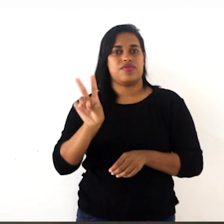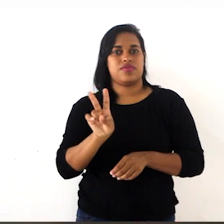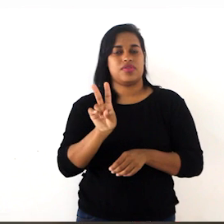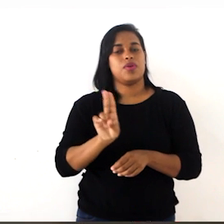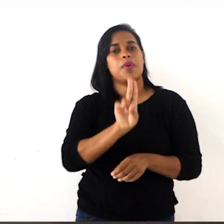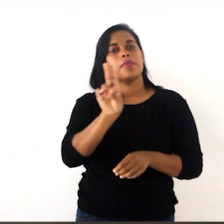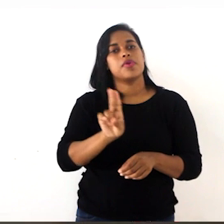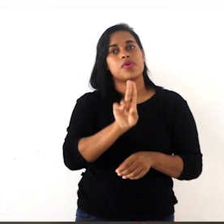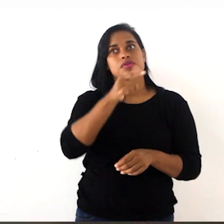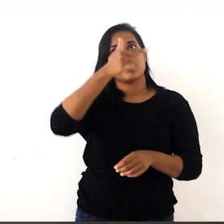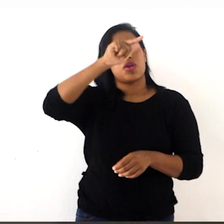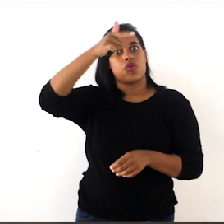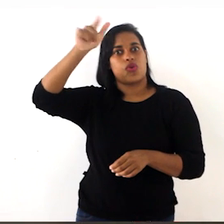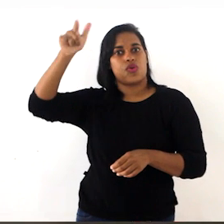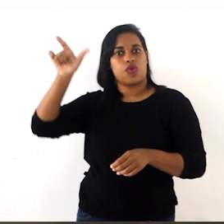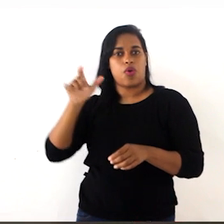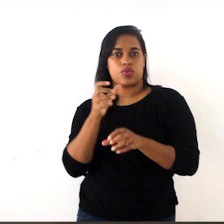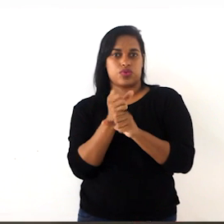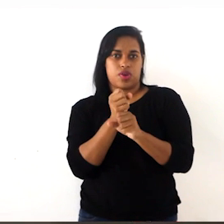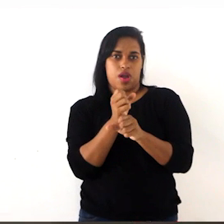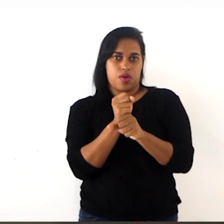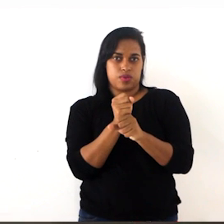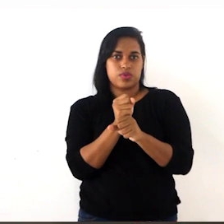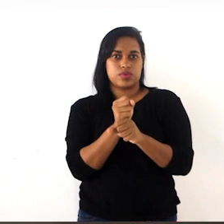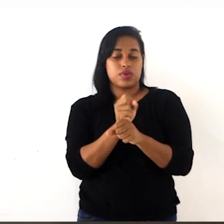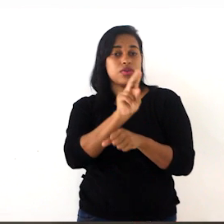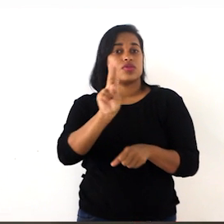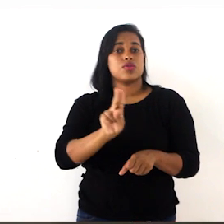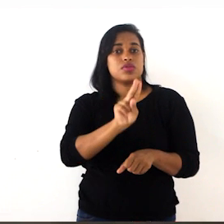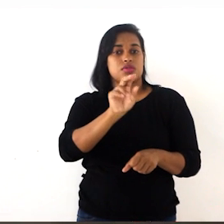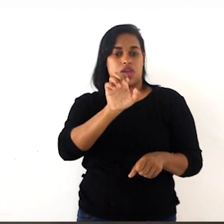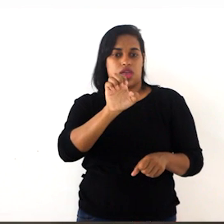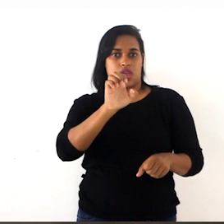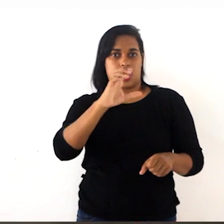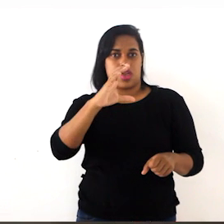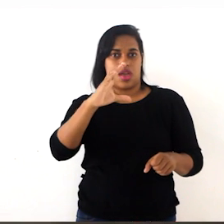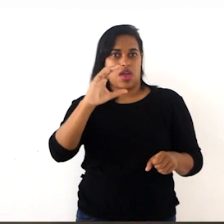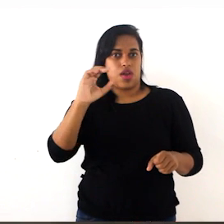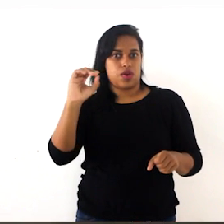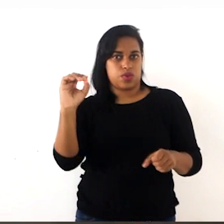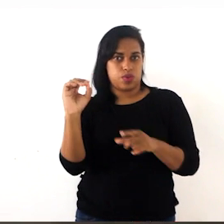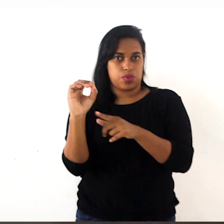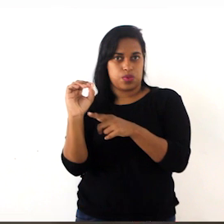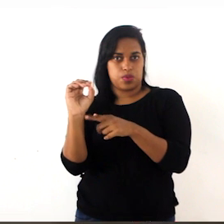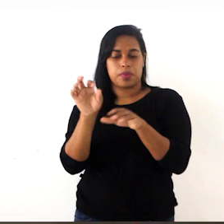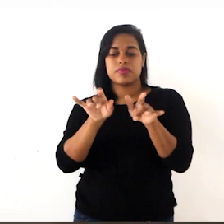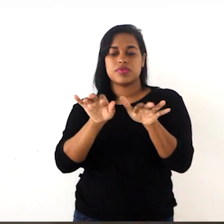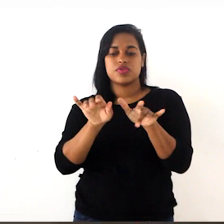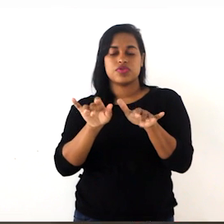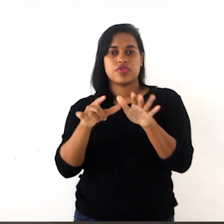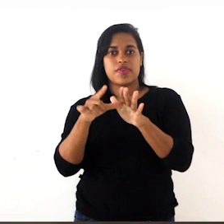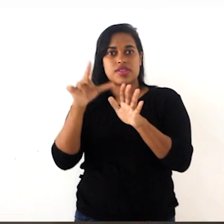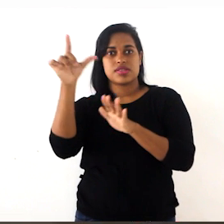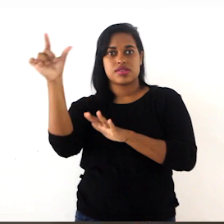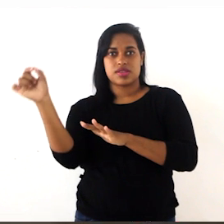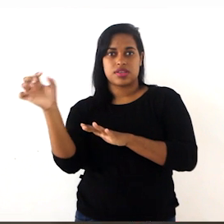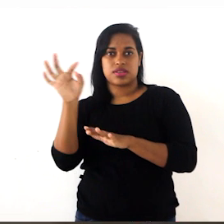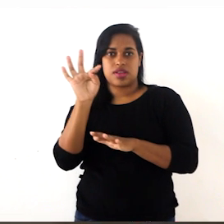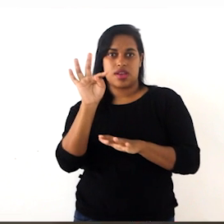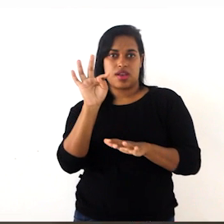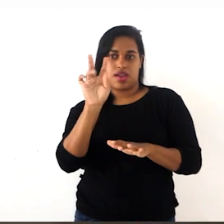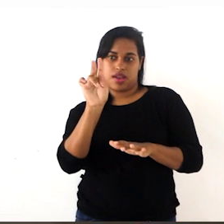uma outra conta. Então a gente, em vez de utilizar o echo, que o echo é para escrever na saída